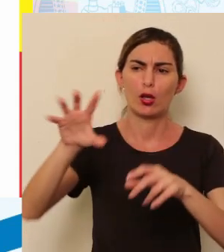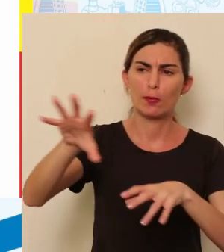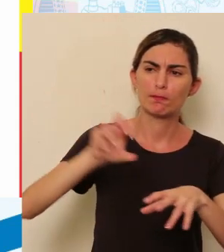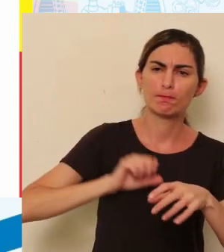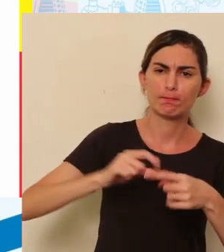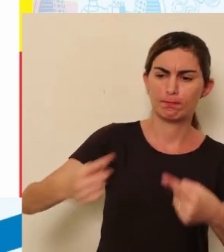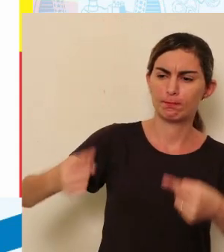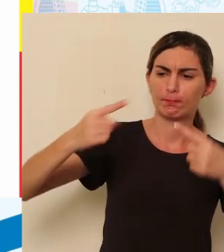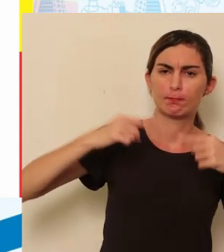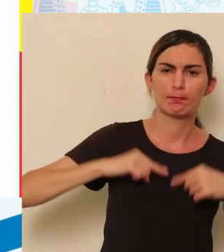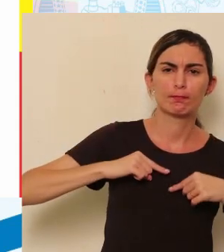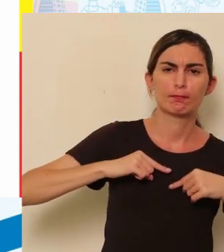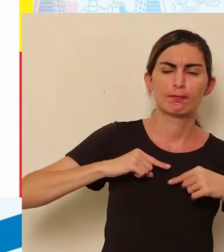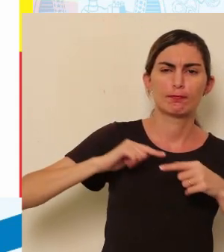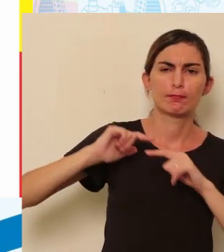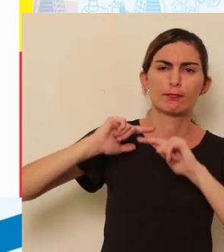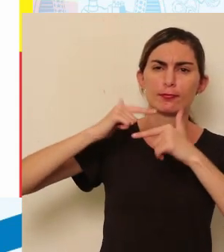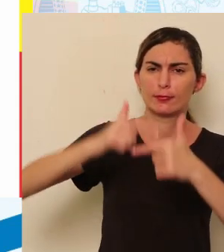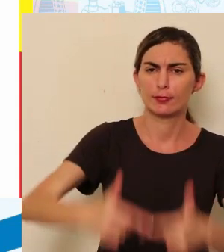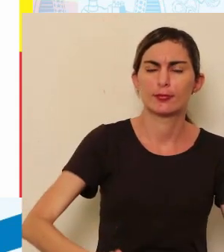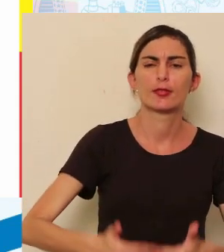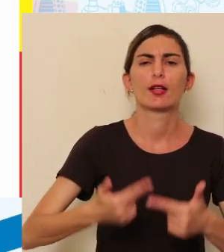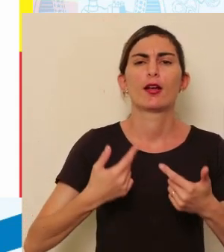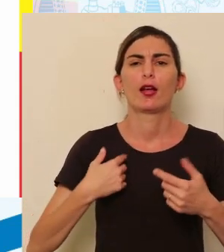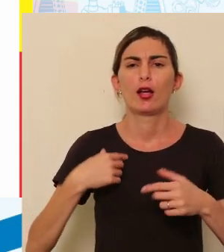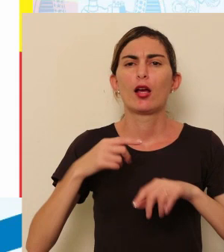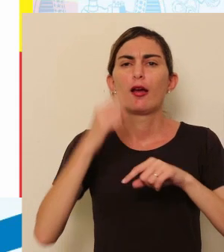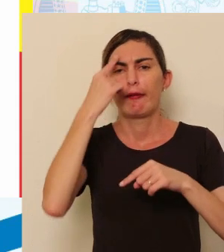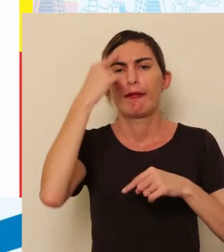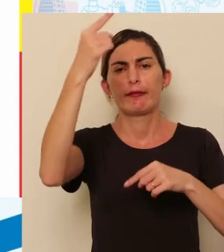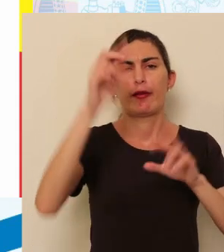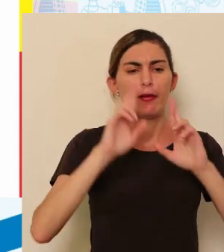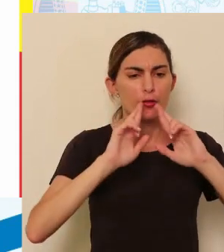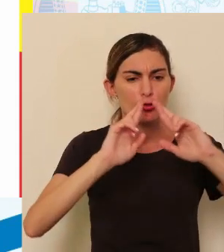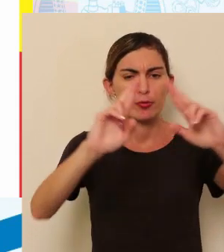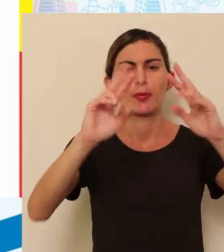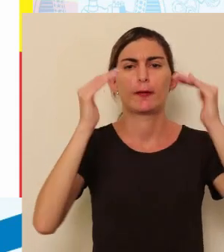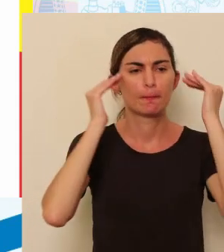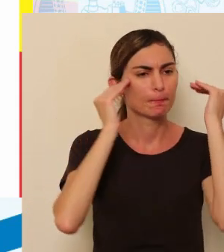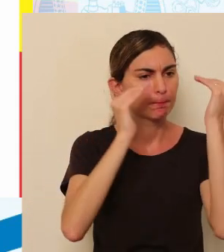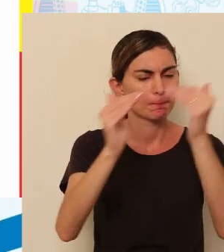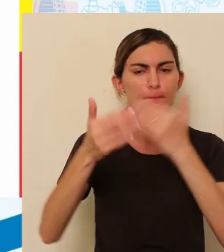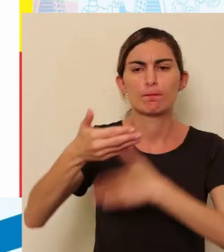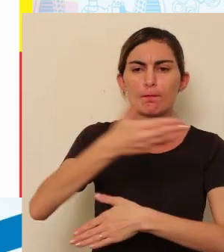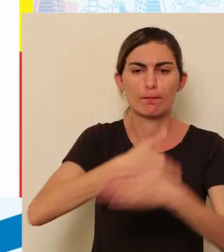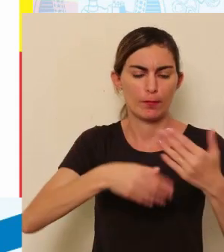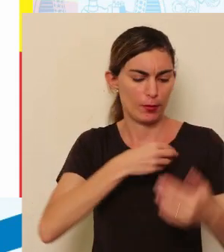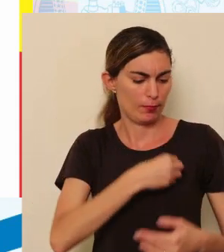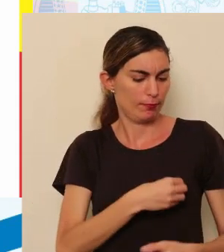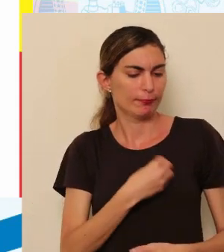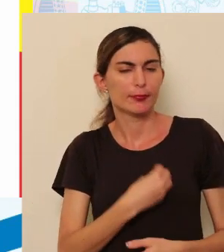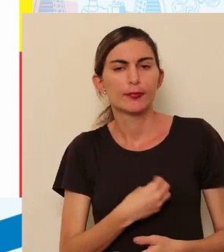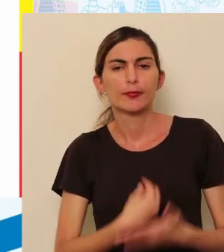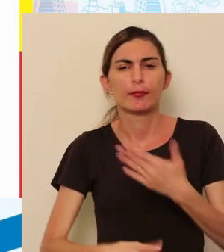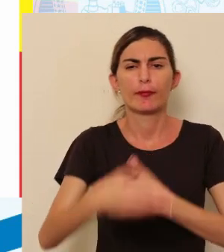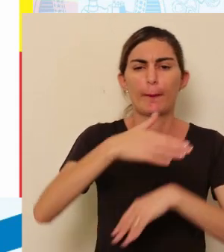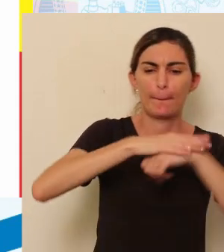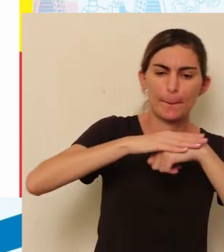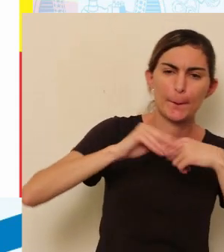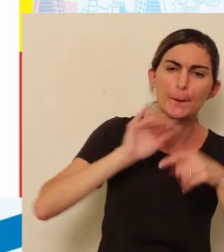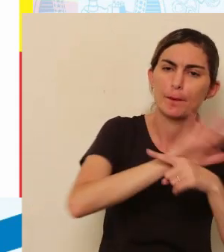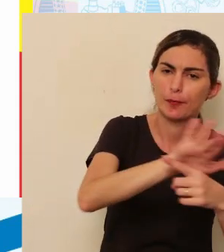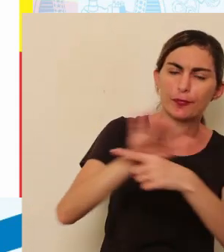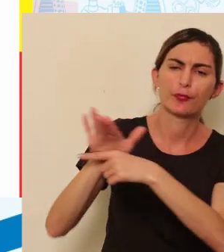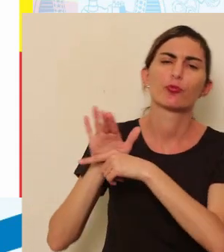que herdamos dos colonizadores quanto à ideia de respeito, de convivência,